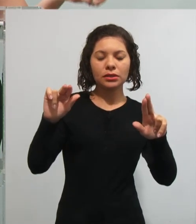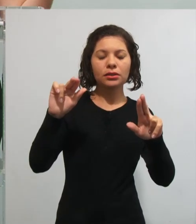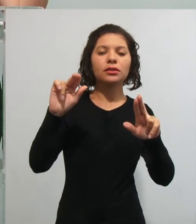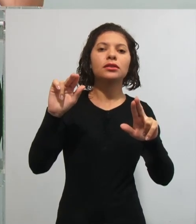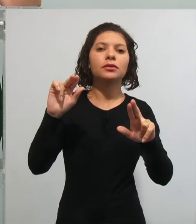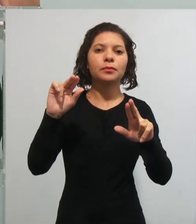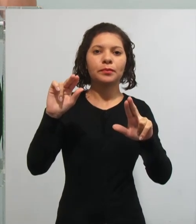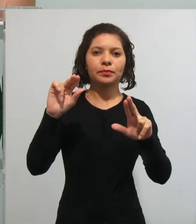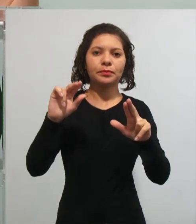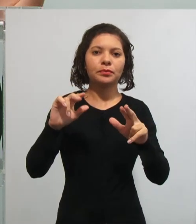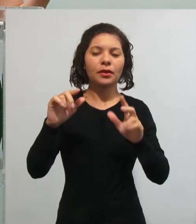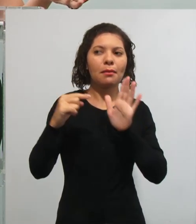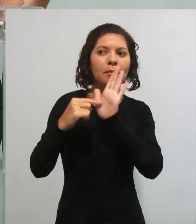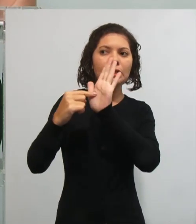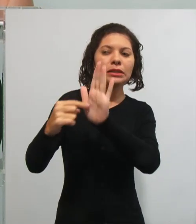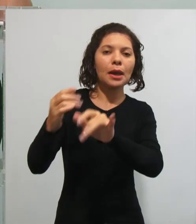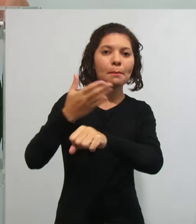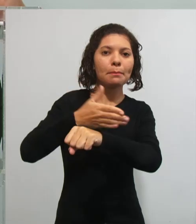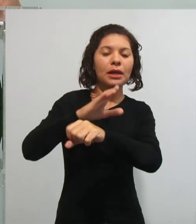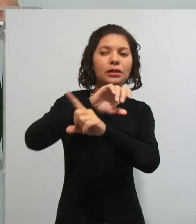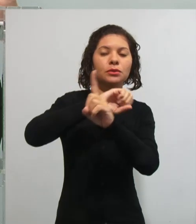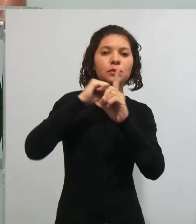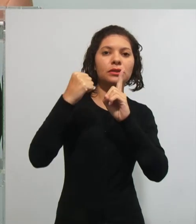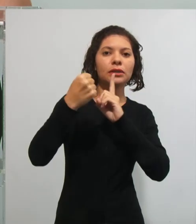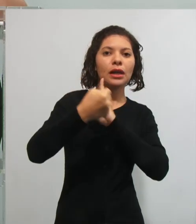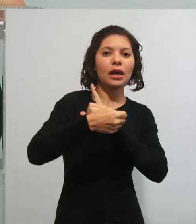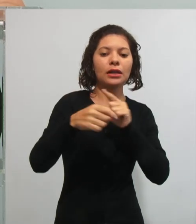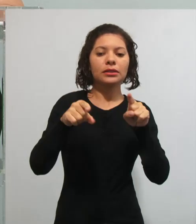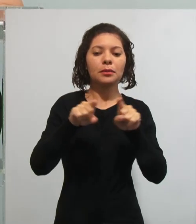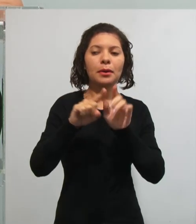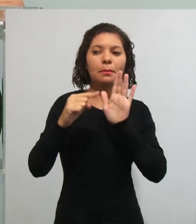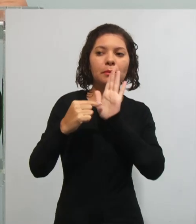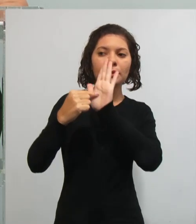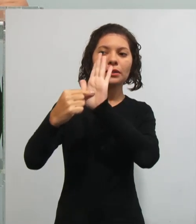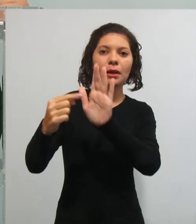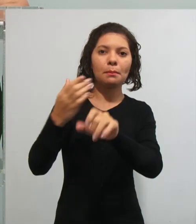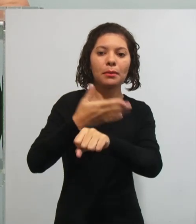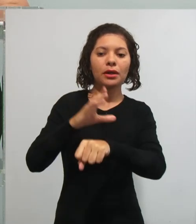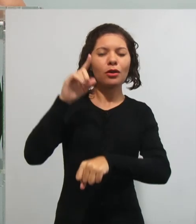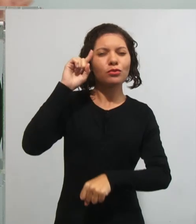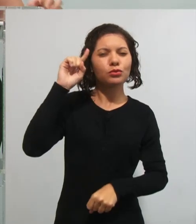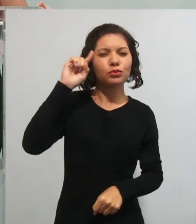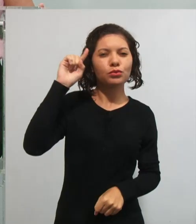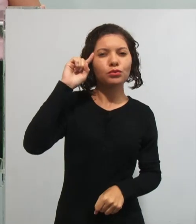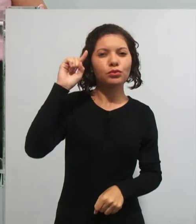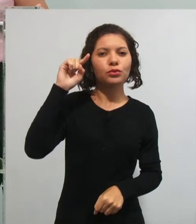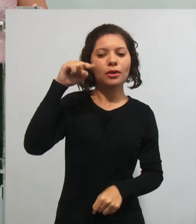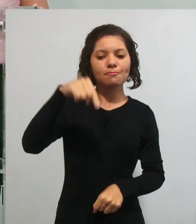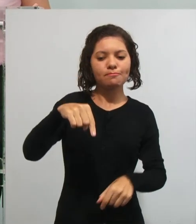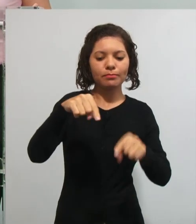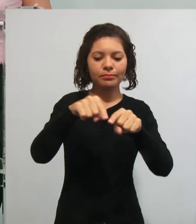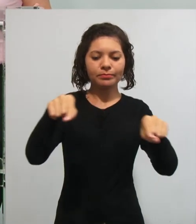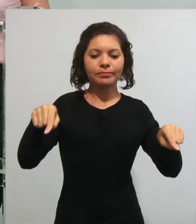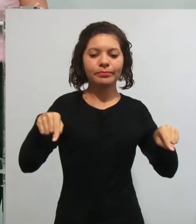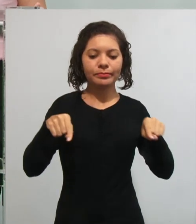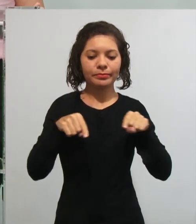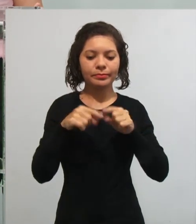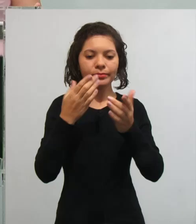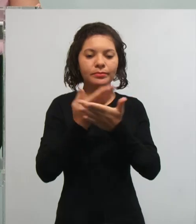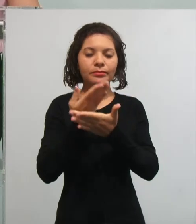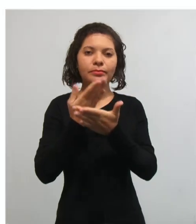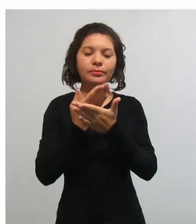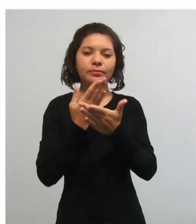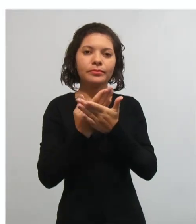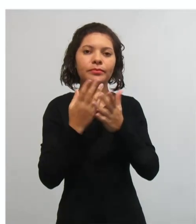práticas sociais, essas práticas cotidianas para a realidade da sala de aula. Bom, no nosso